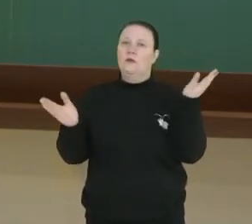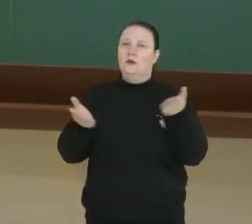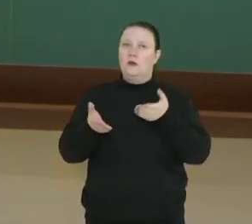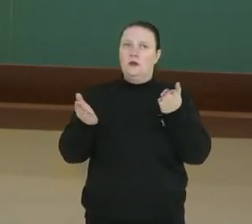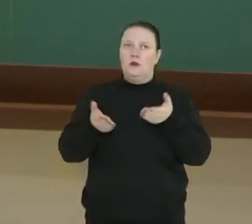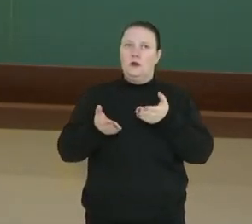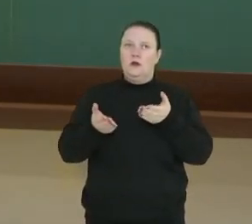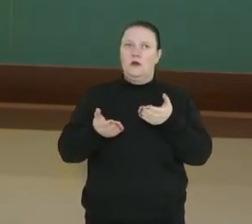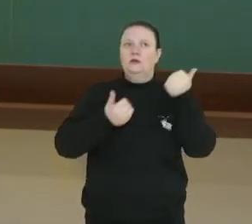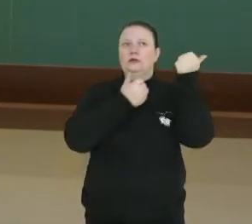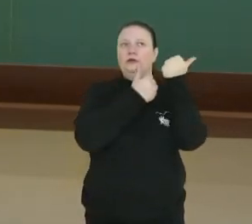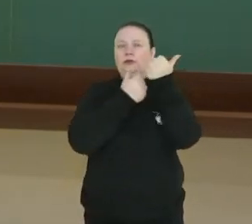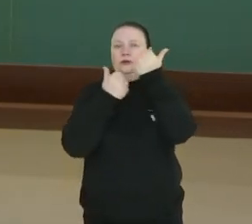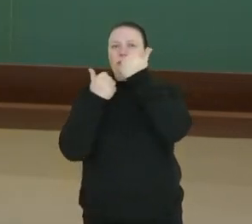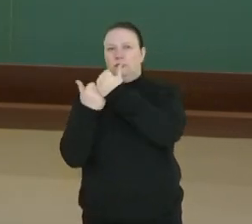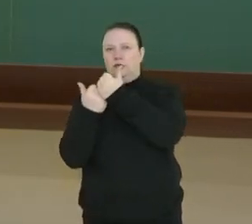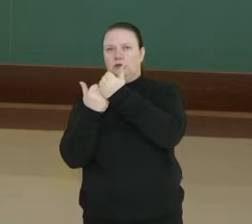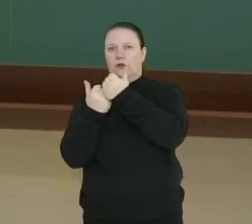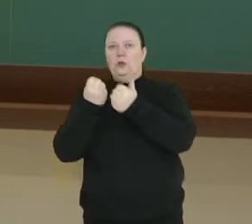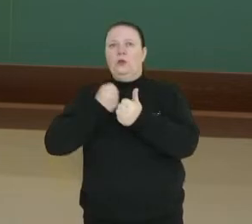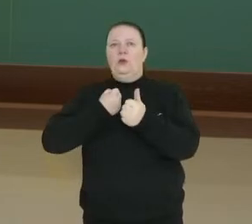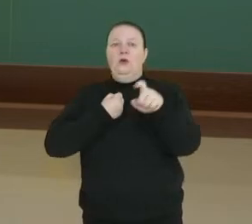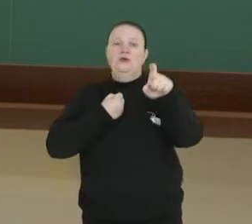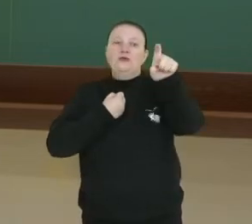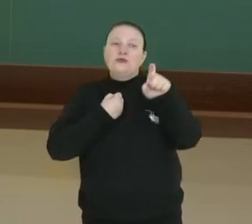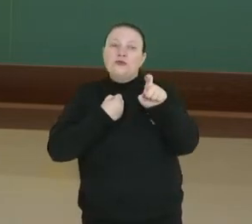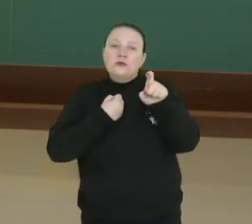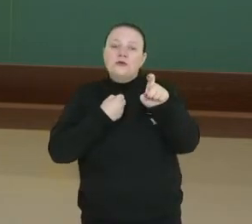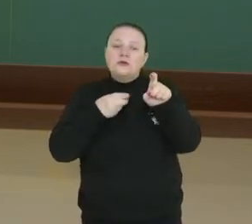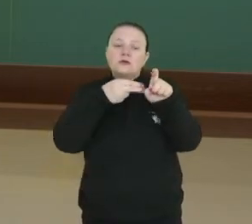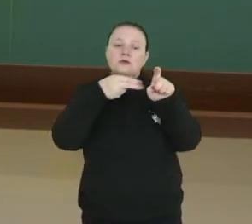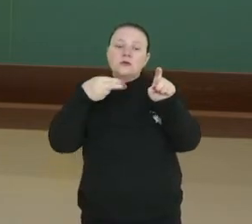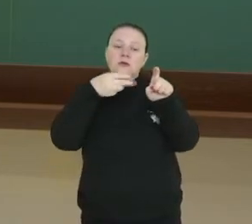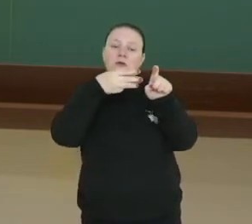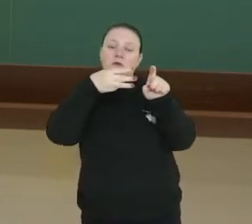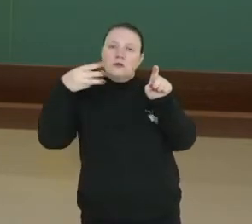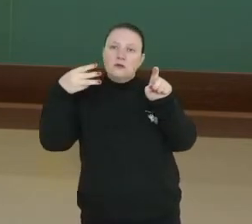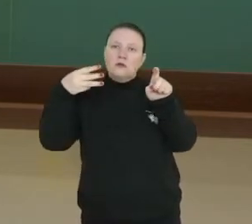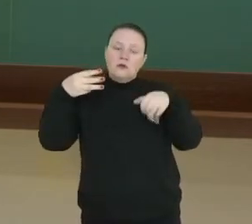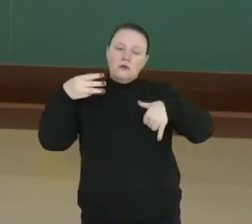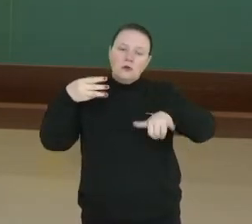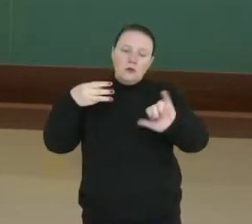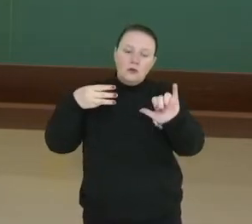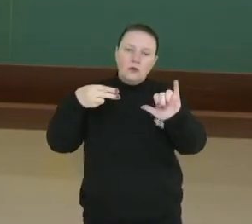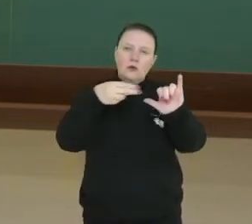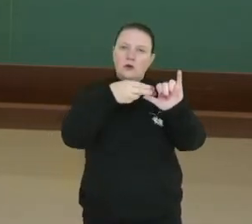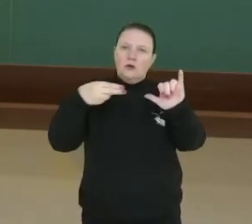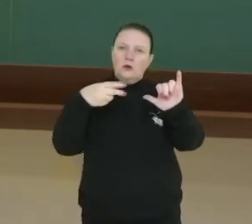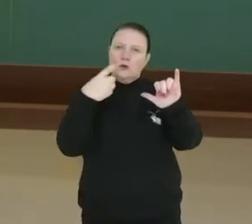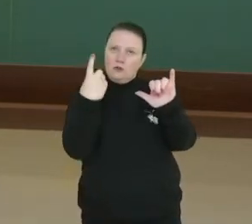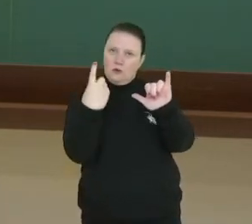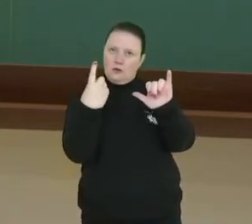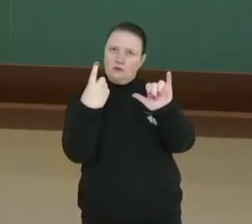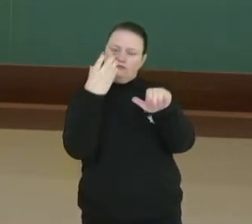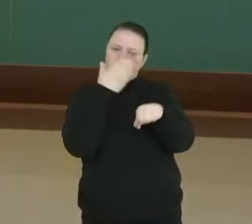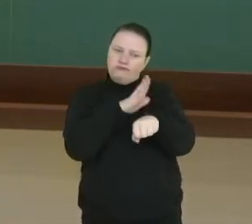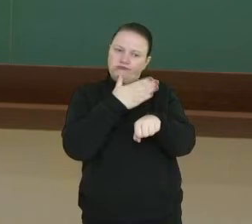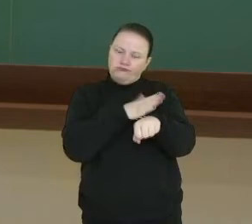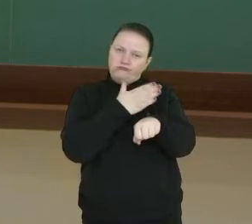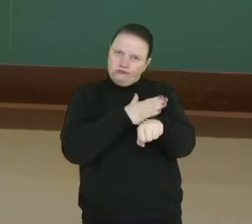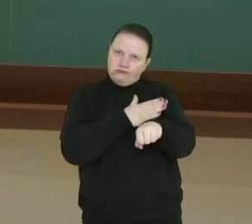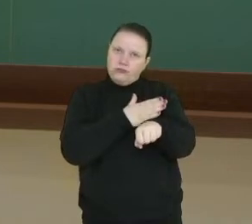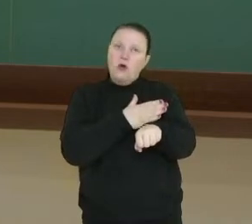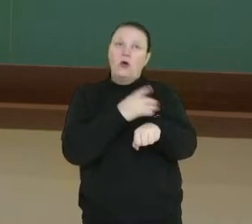cima, substituímos o valor do x, que é 3, e o y do centro, que é 1, fazendo toda a nossa